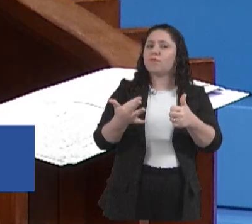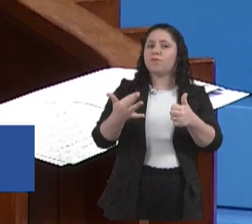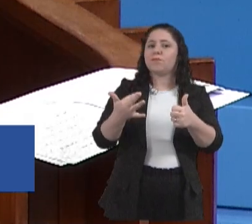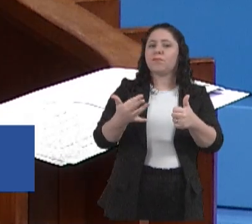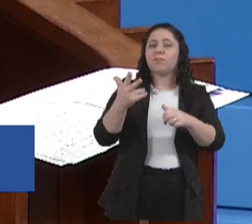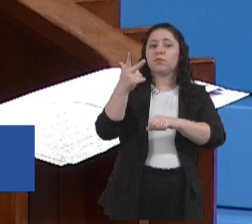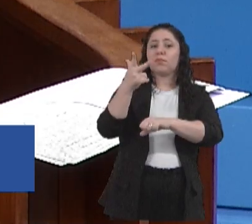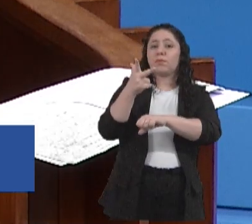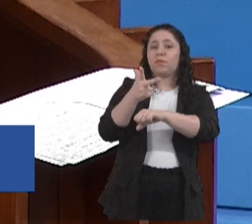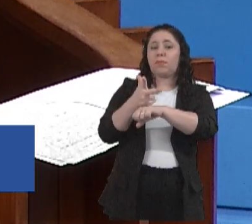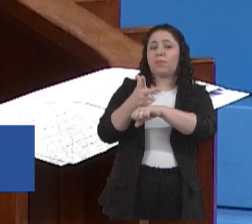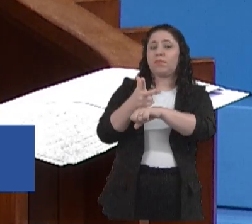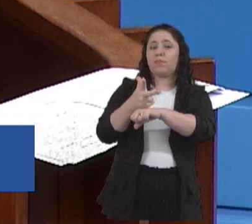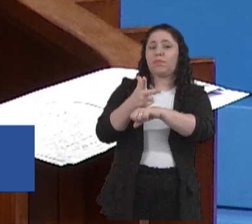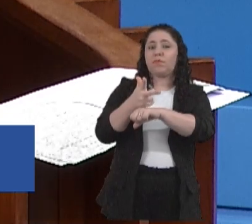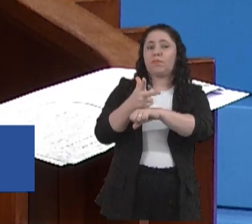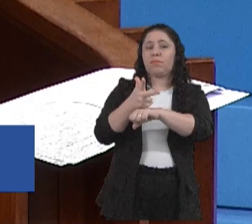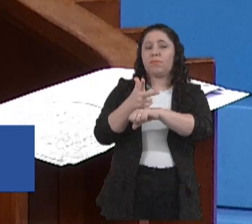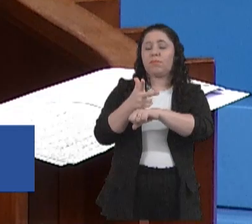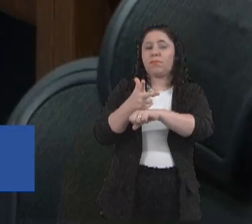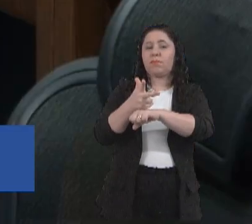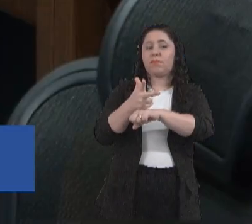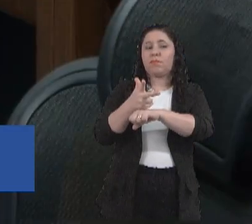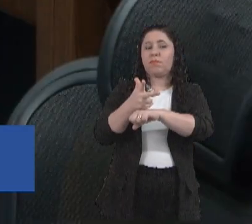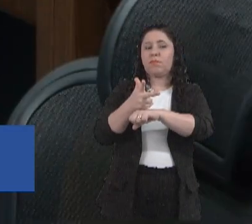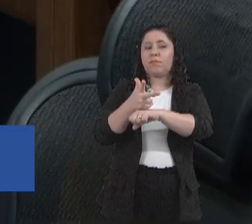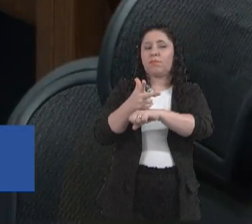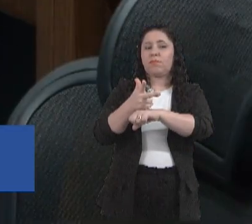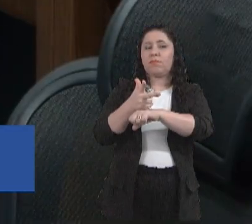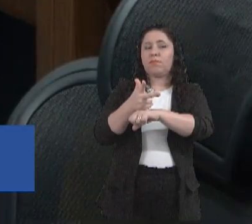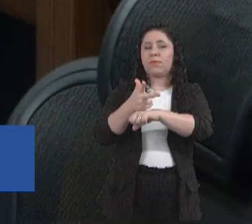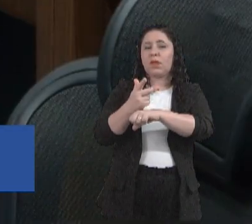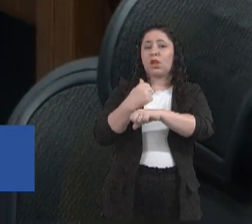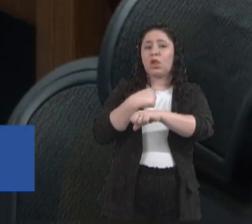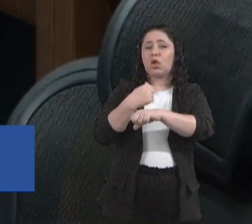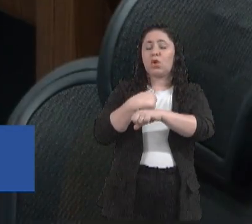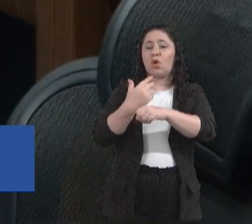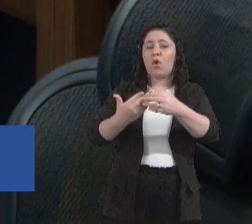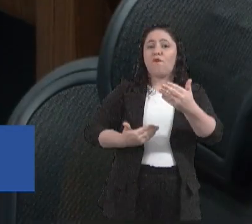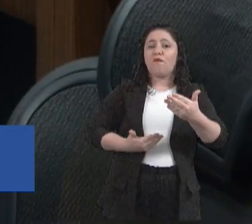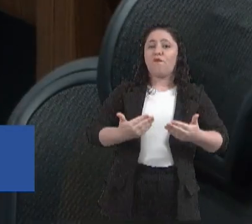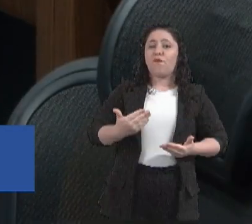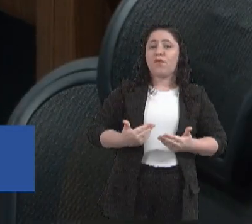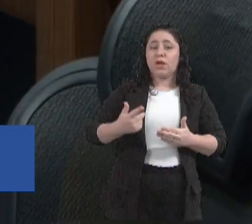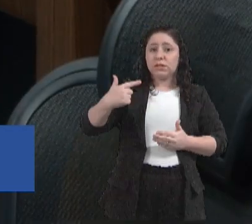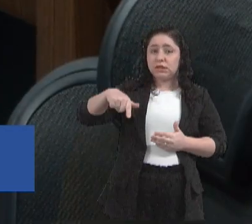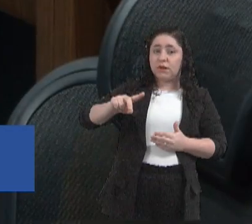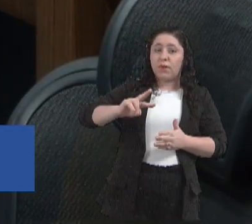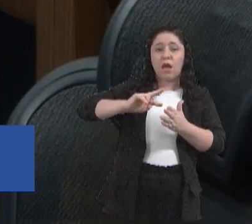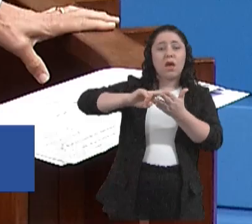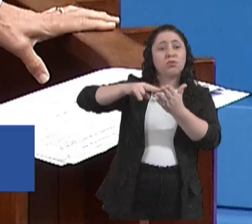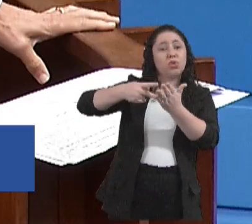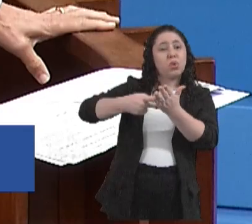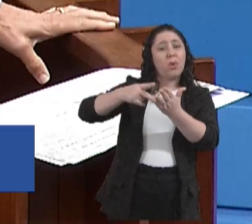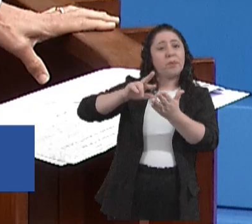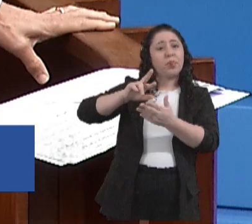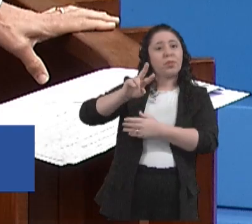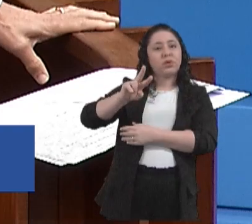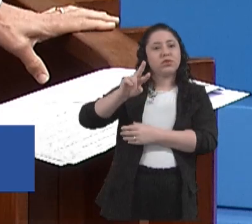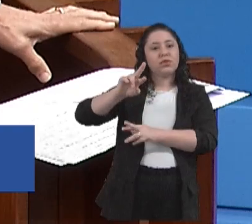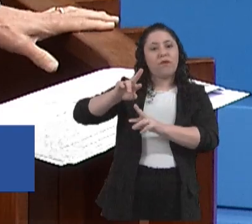um vídeo que eu tive que desmentir para vários servidores, porque o vídeo tinha dupla